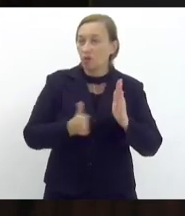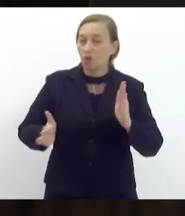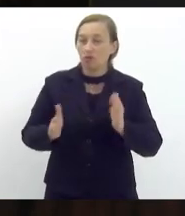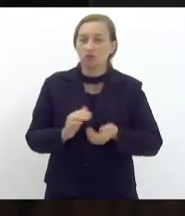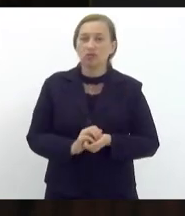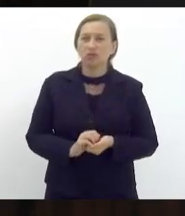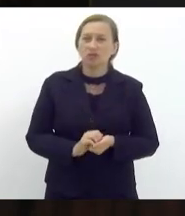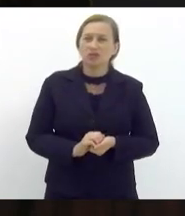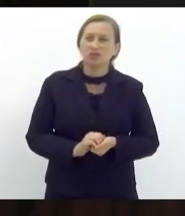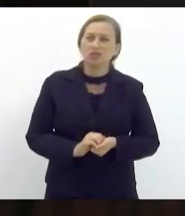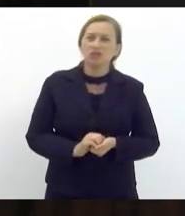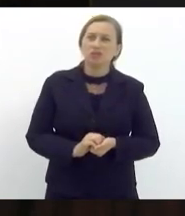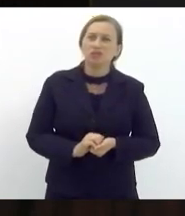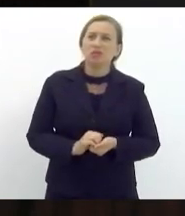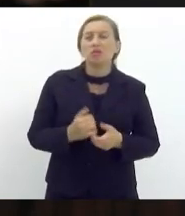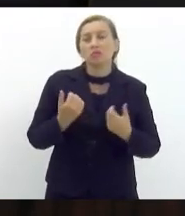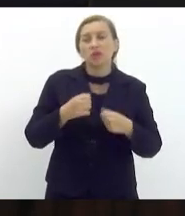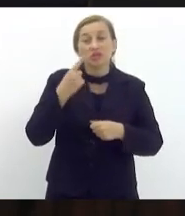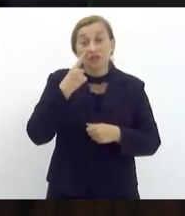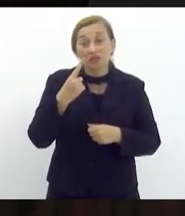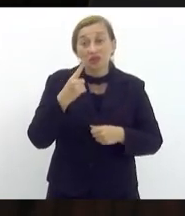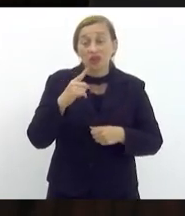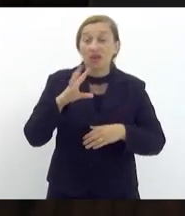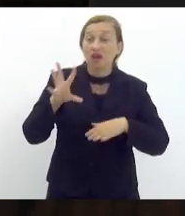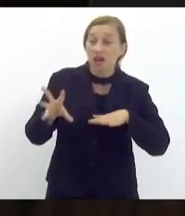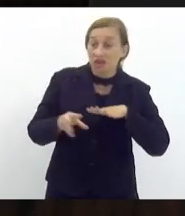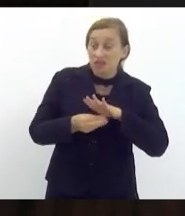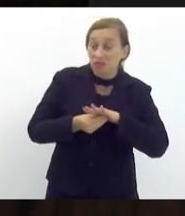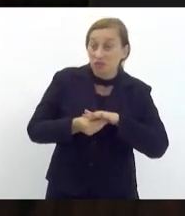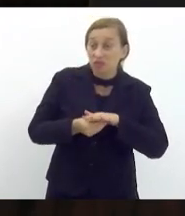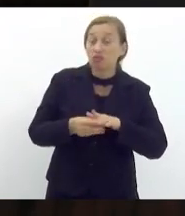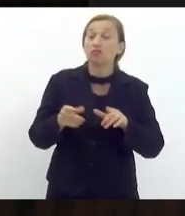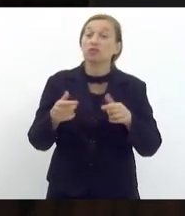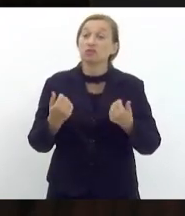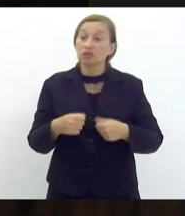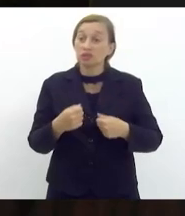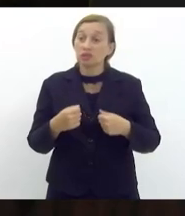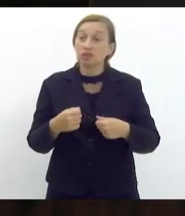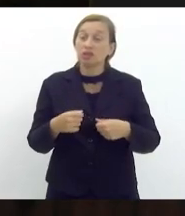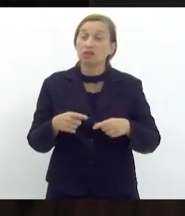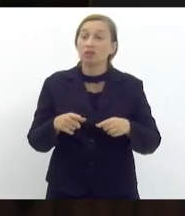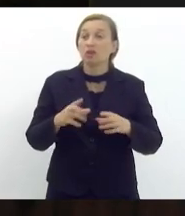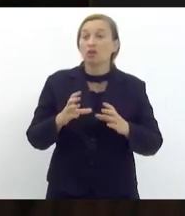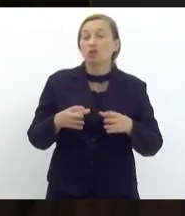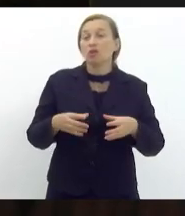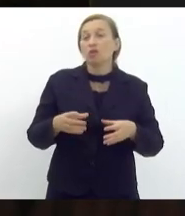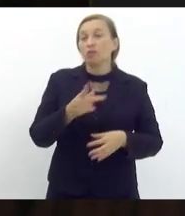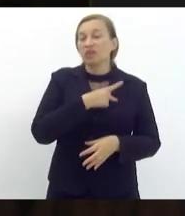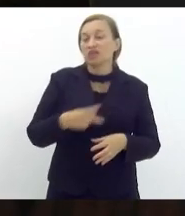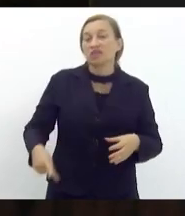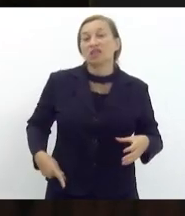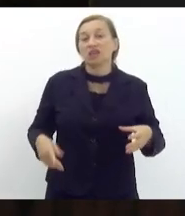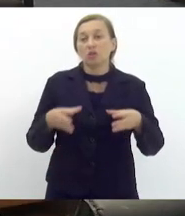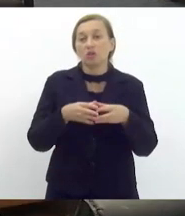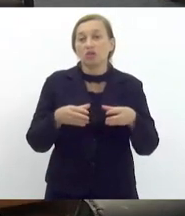está é precisa a gente precisa ver as emendas e precisa ter aqui o presidente da Comissão